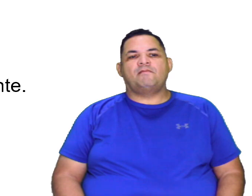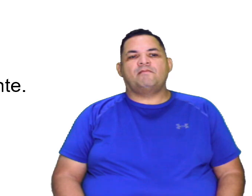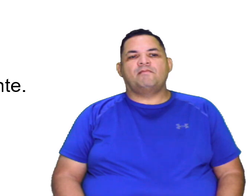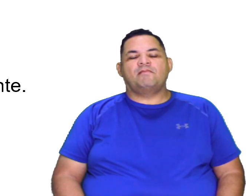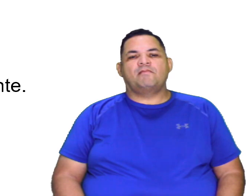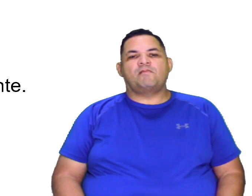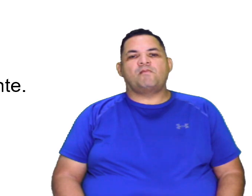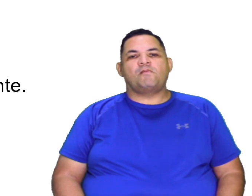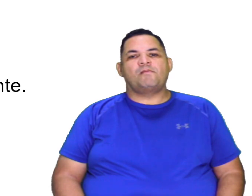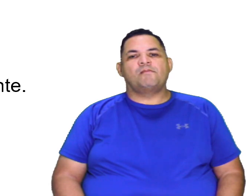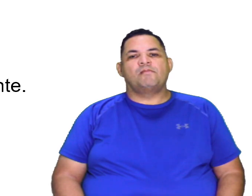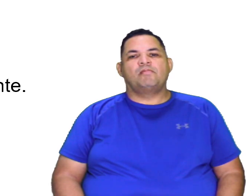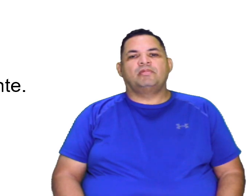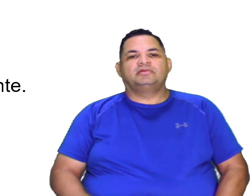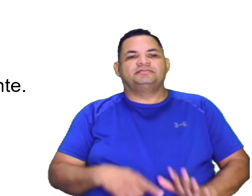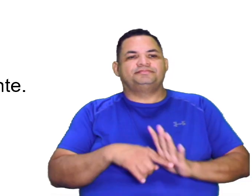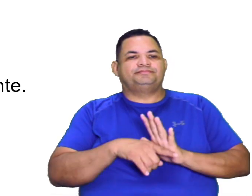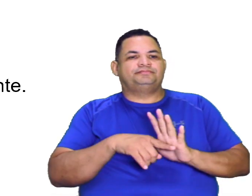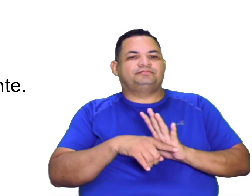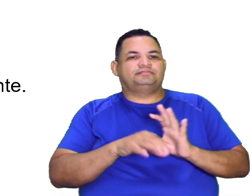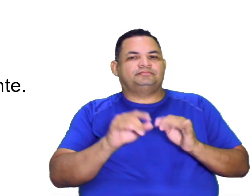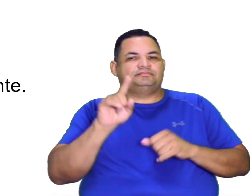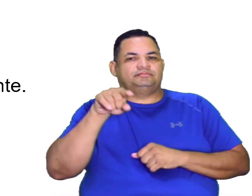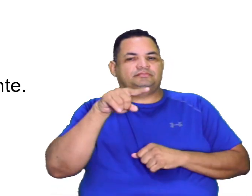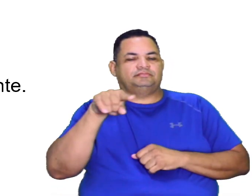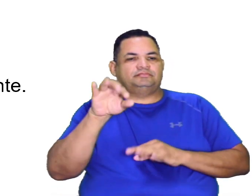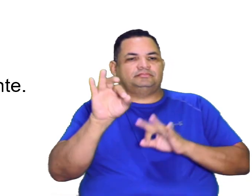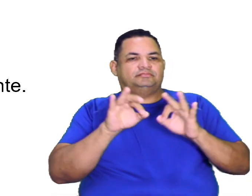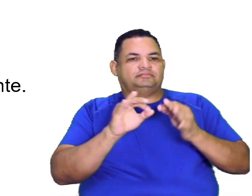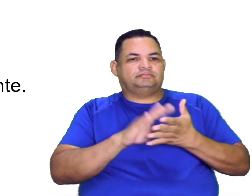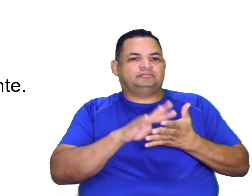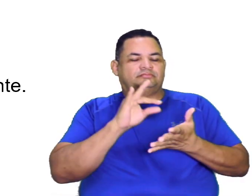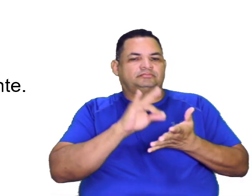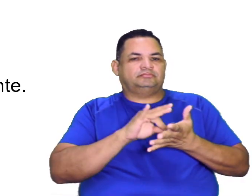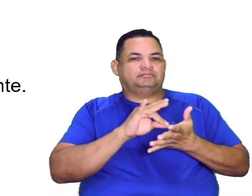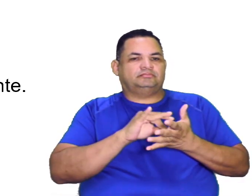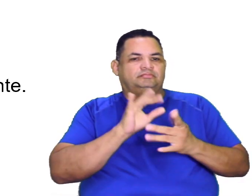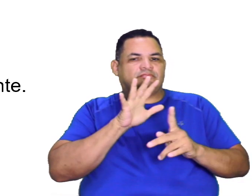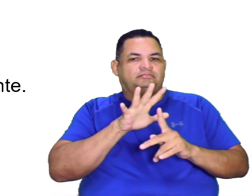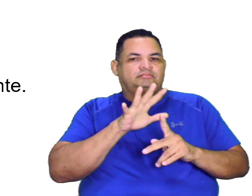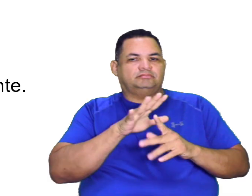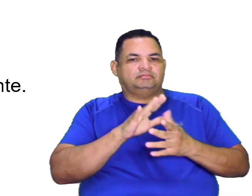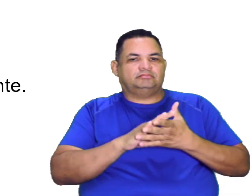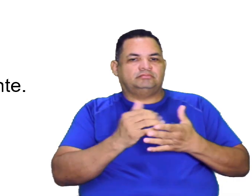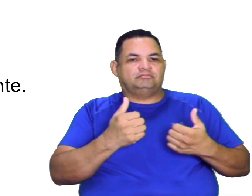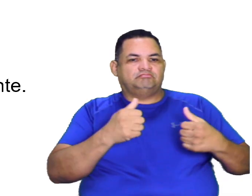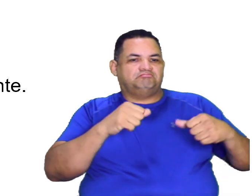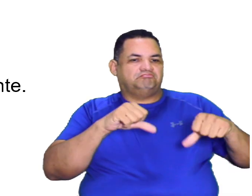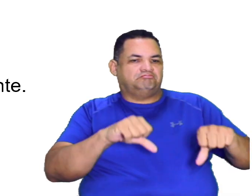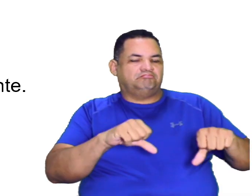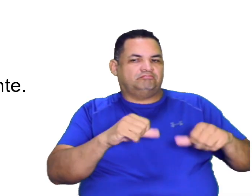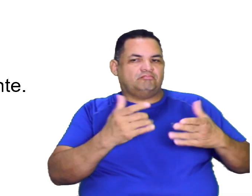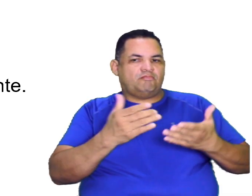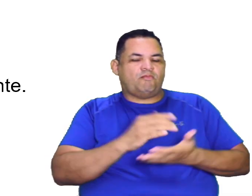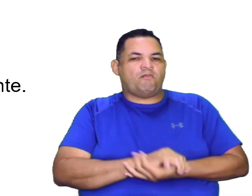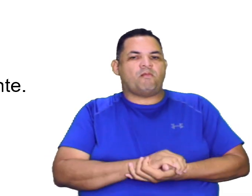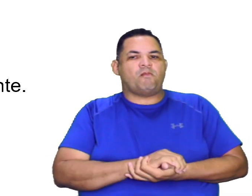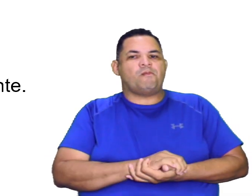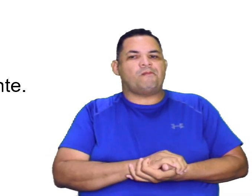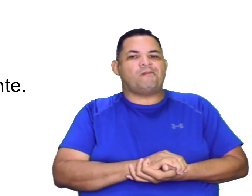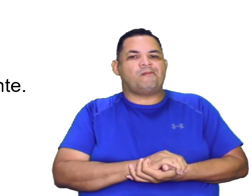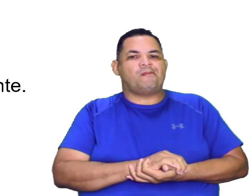Nessa questão única, a gente vai analisar e assinalar o fator que impacta negativamente